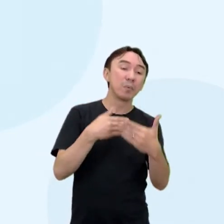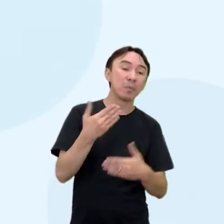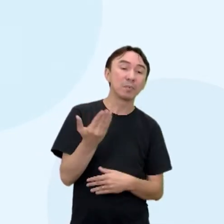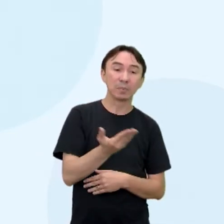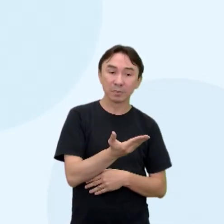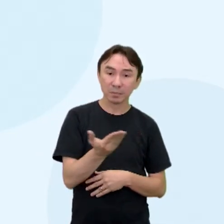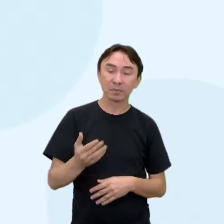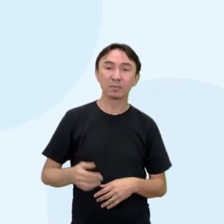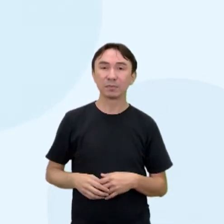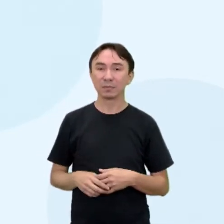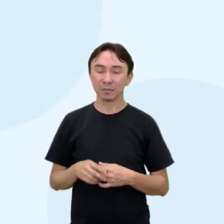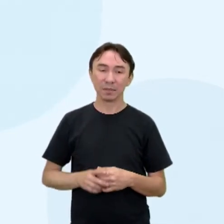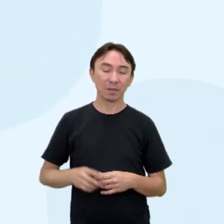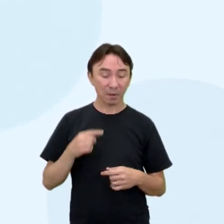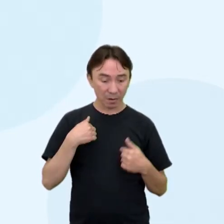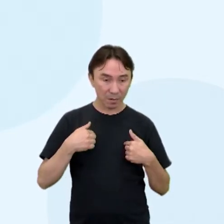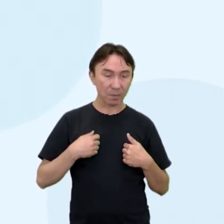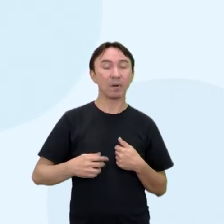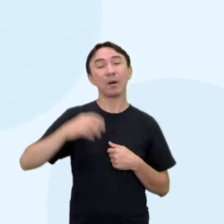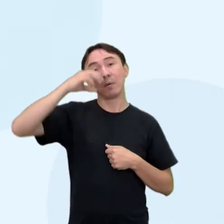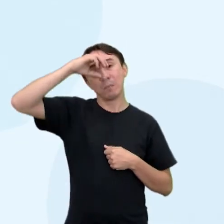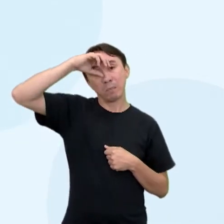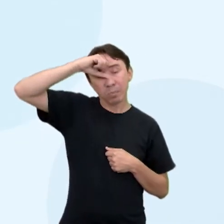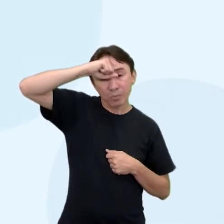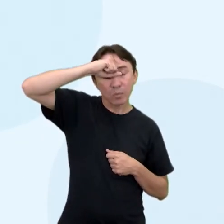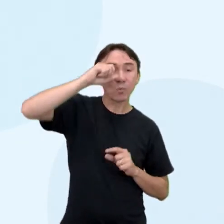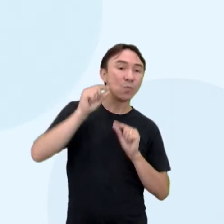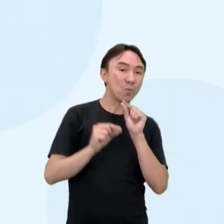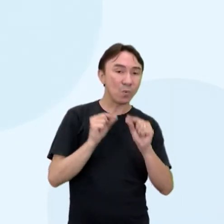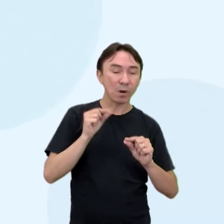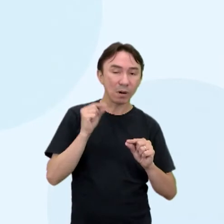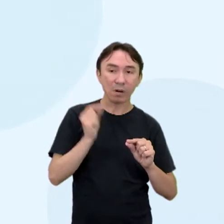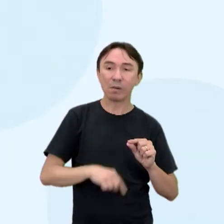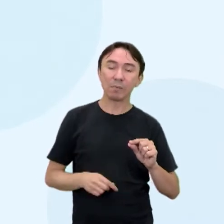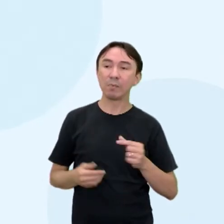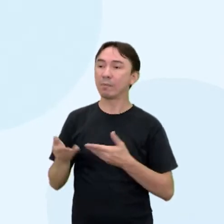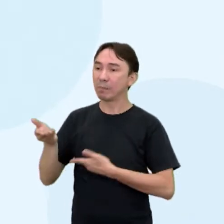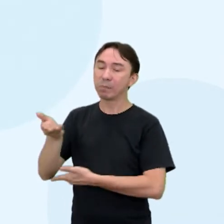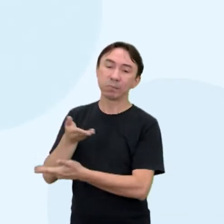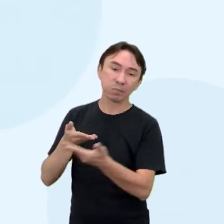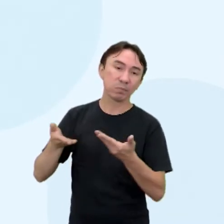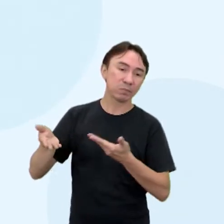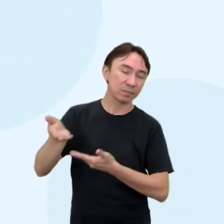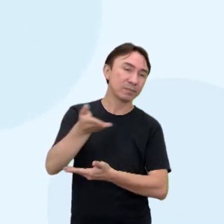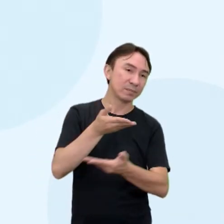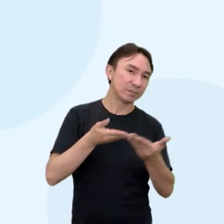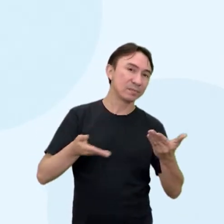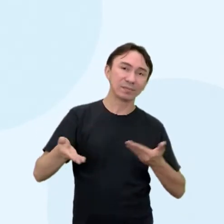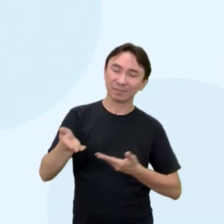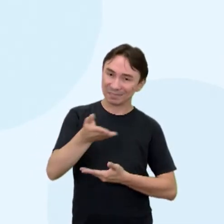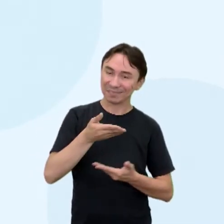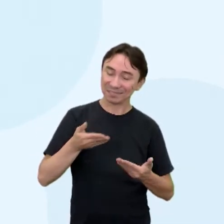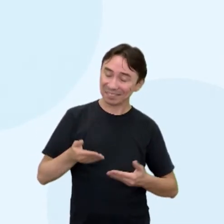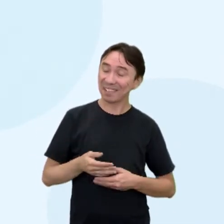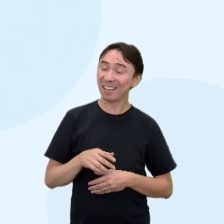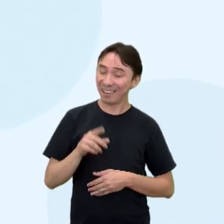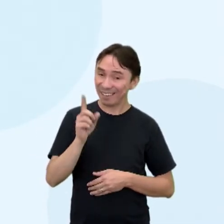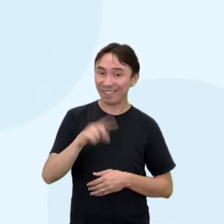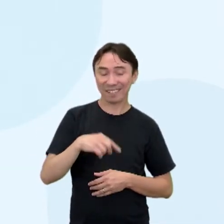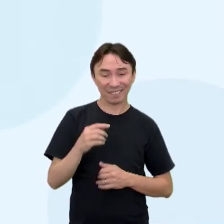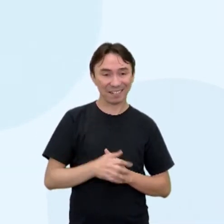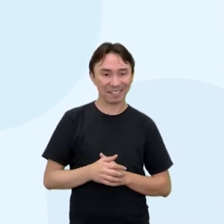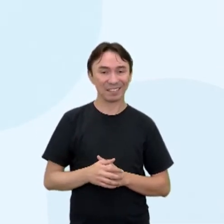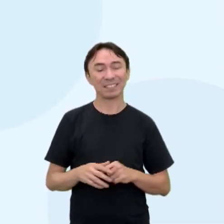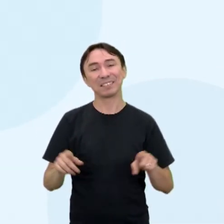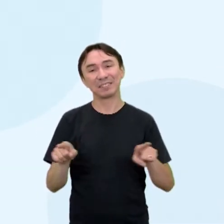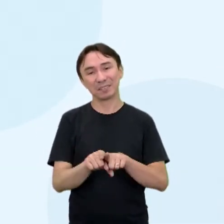né, esses conhecimentos, essas informações, o material da sua pesquisa, né? Um momento síncrono ali, ou seja, com todo mundo, inclusive com o